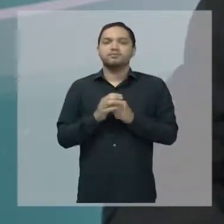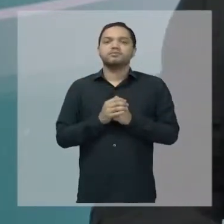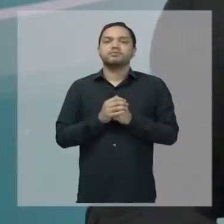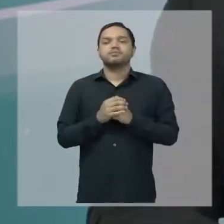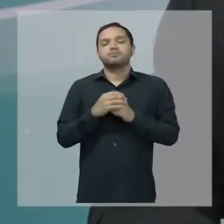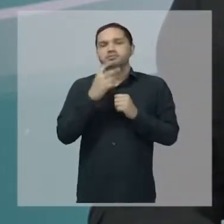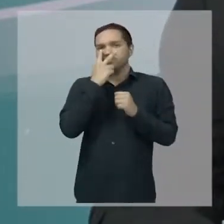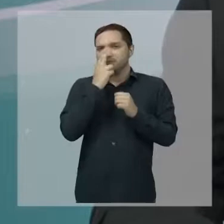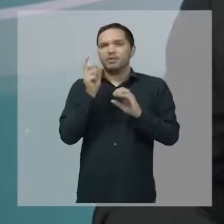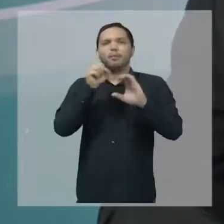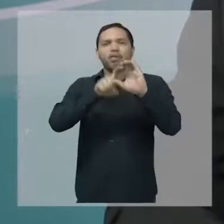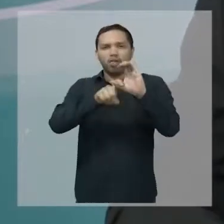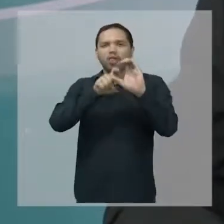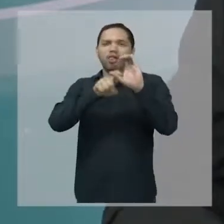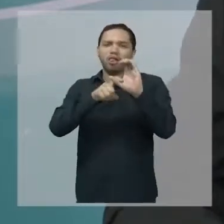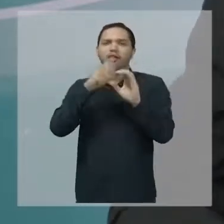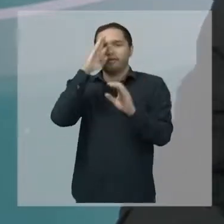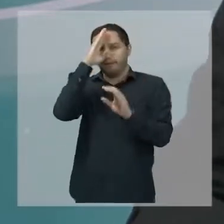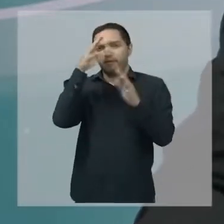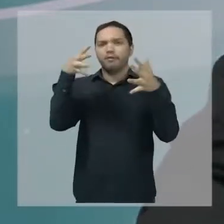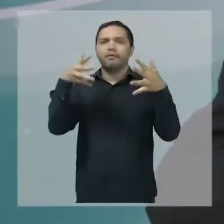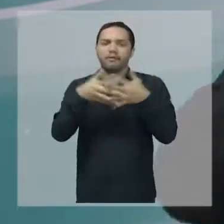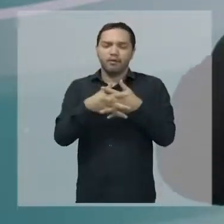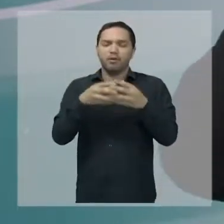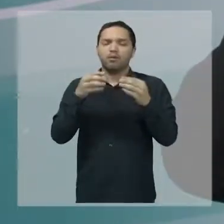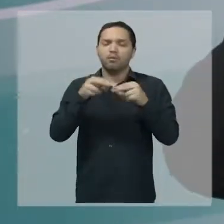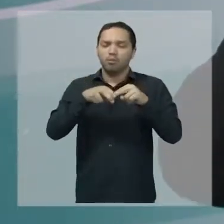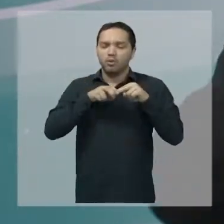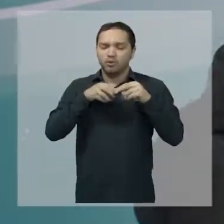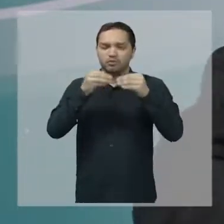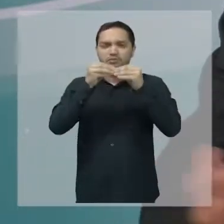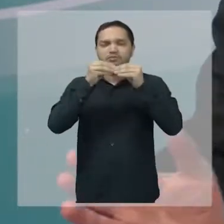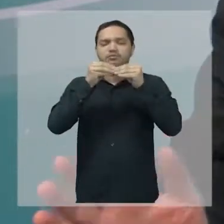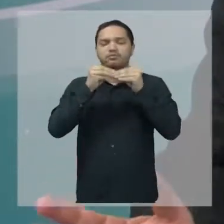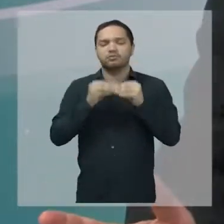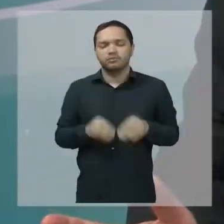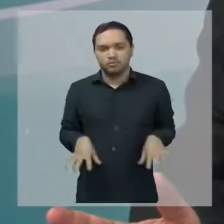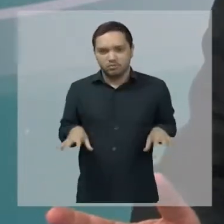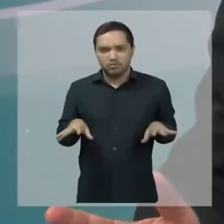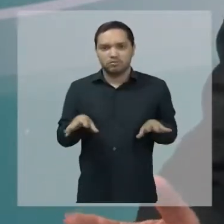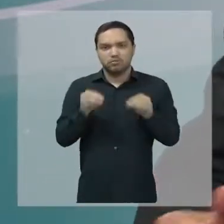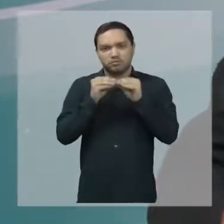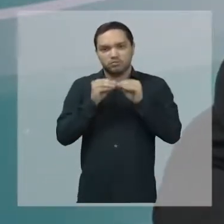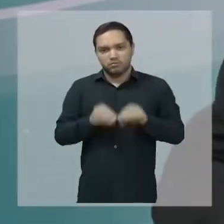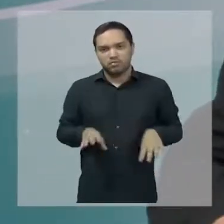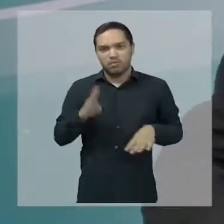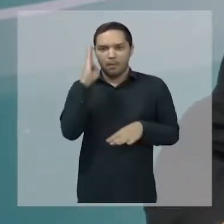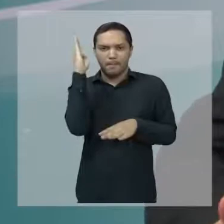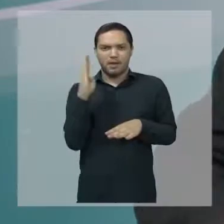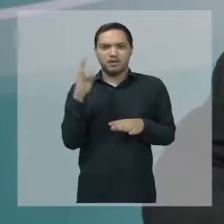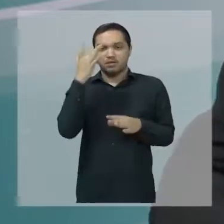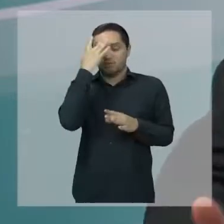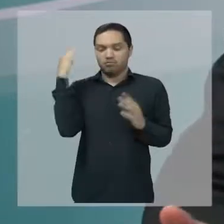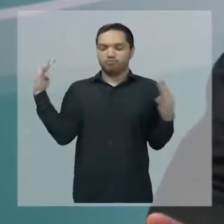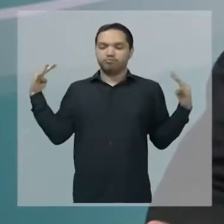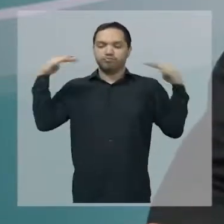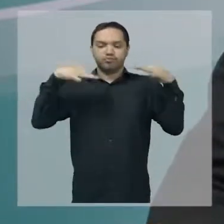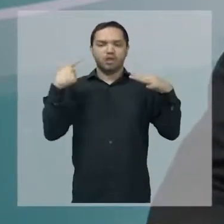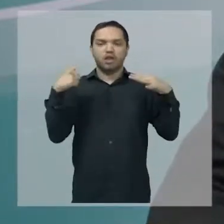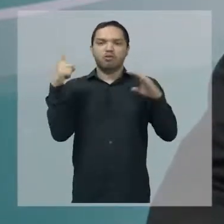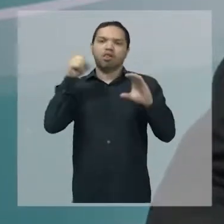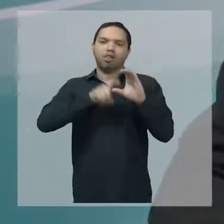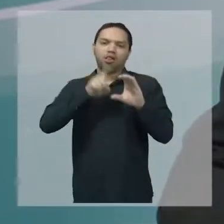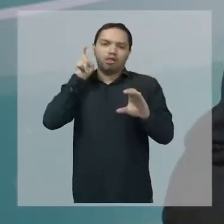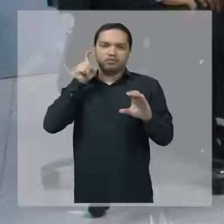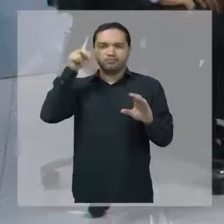presidente americano, e isso, evidentemente, compromete de maneira irremediável a imagem externa do Brasil de